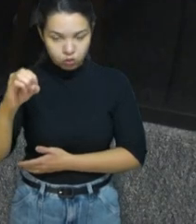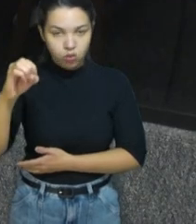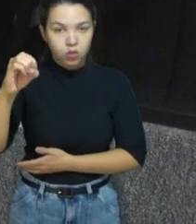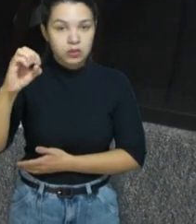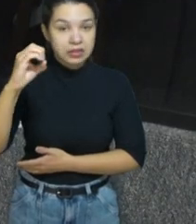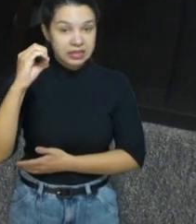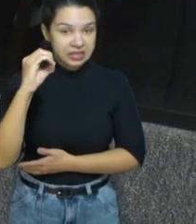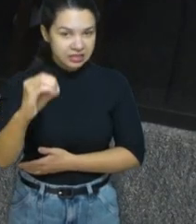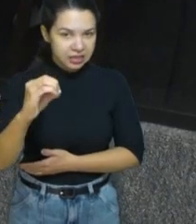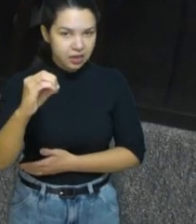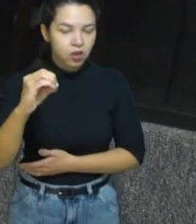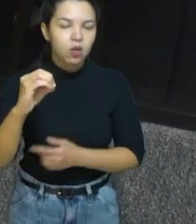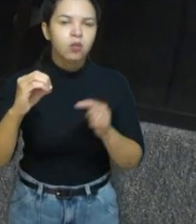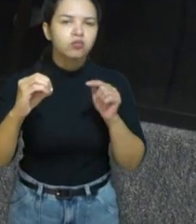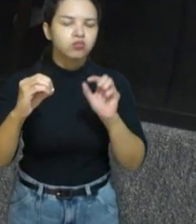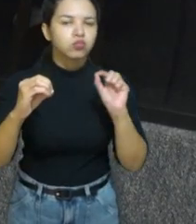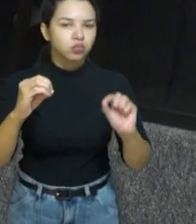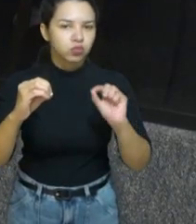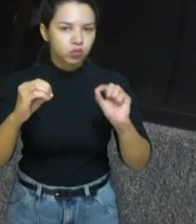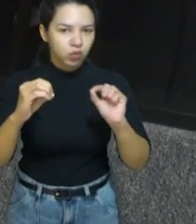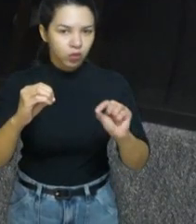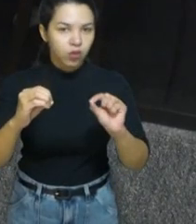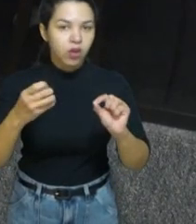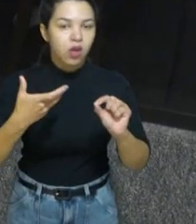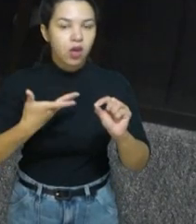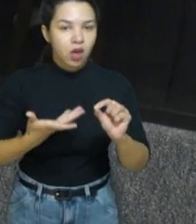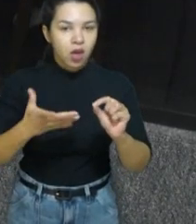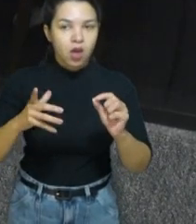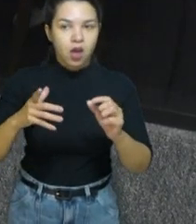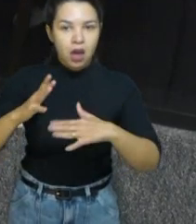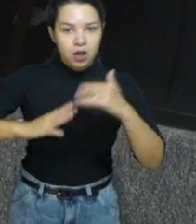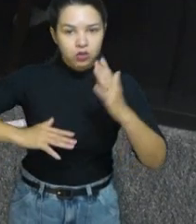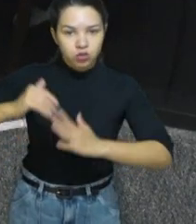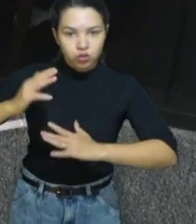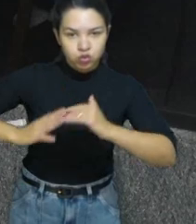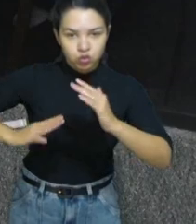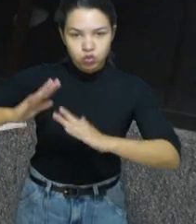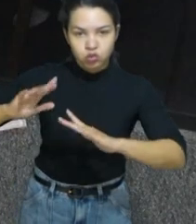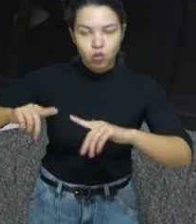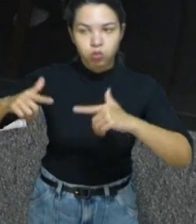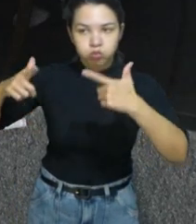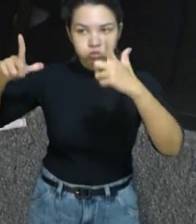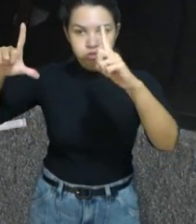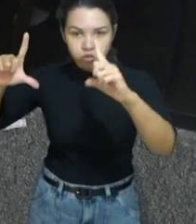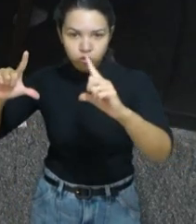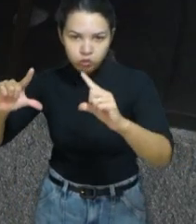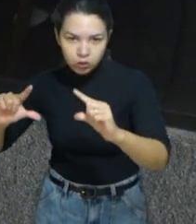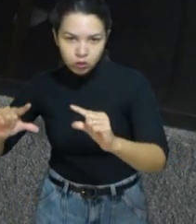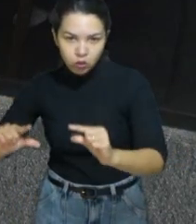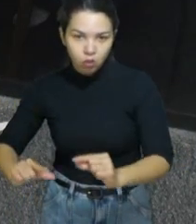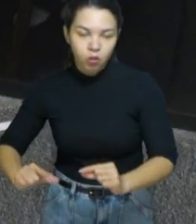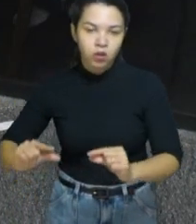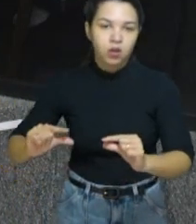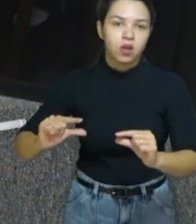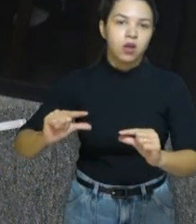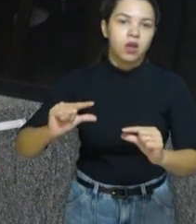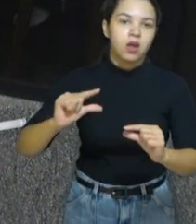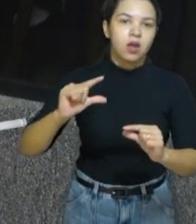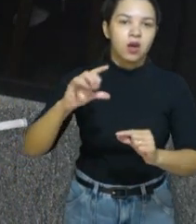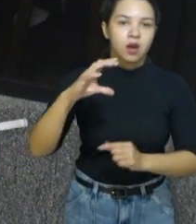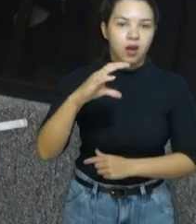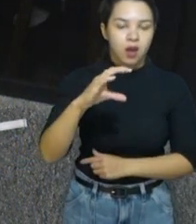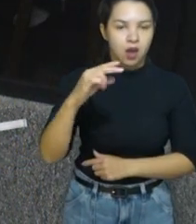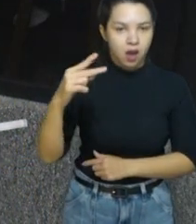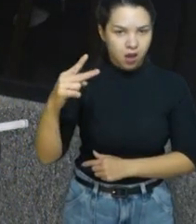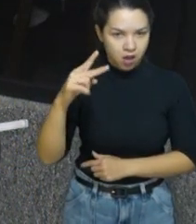realizar ações visando a neutralização total ou parcial das emissões de carbono geradas em todas as